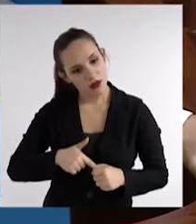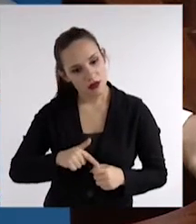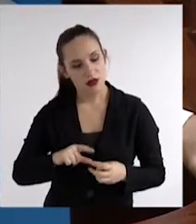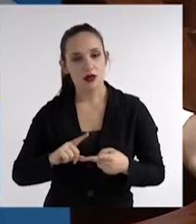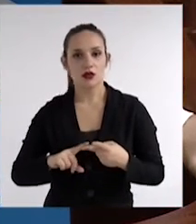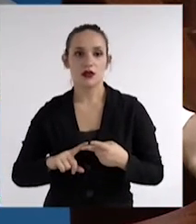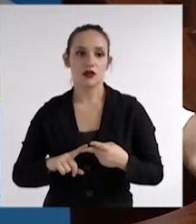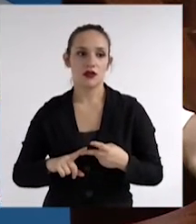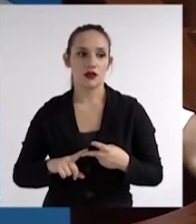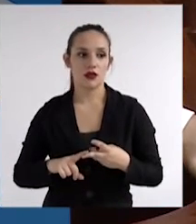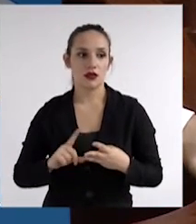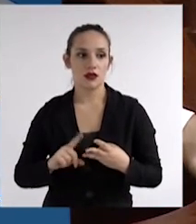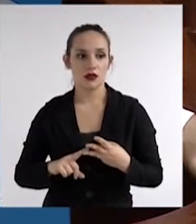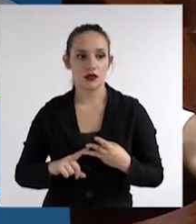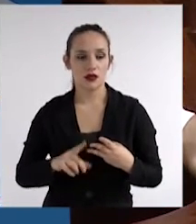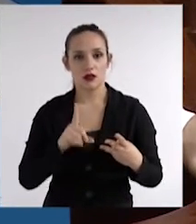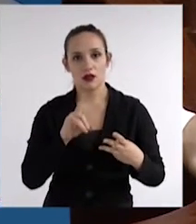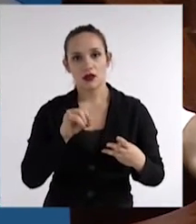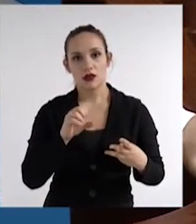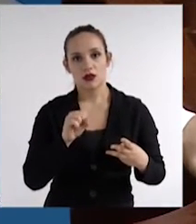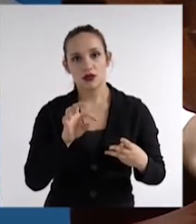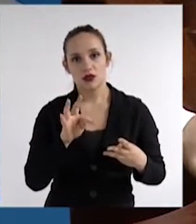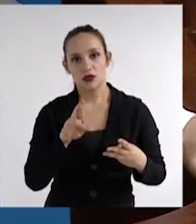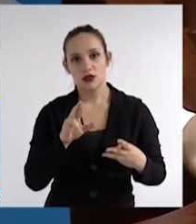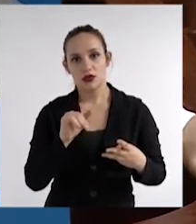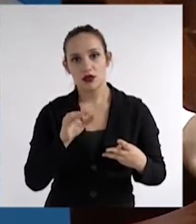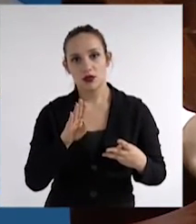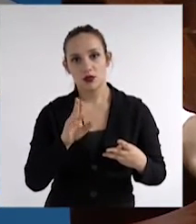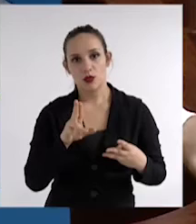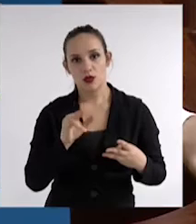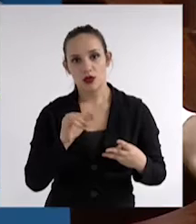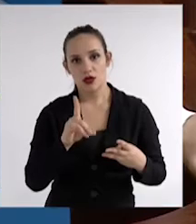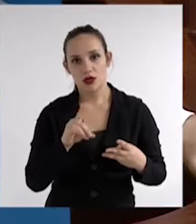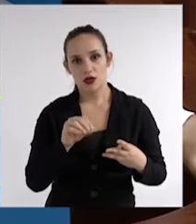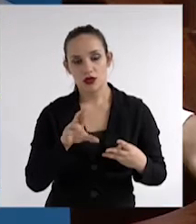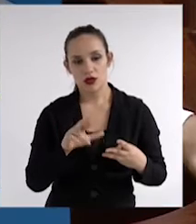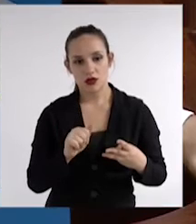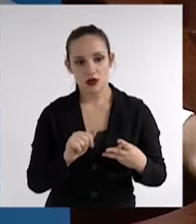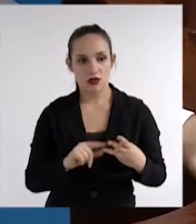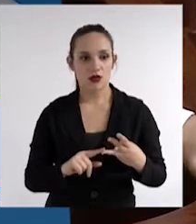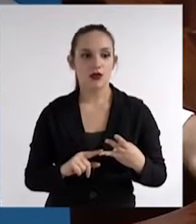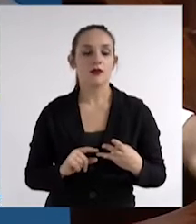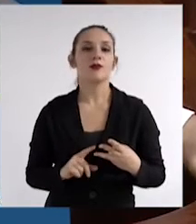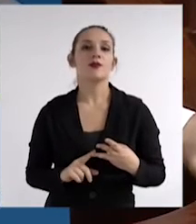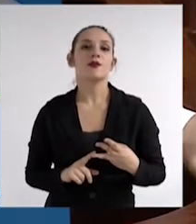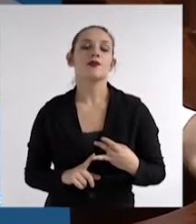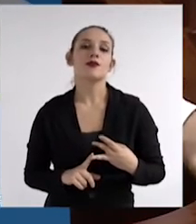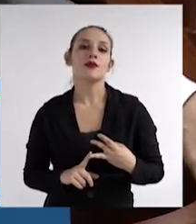combustíveis, das distribuidoras, e fazer